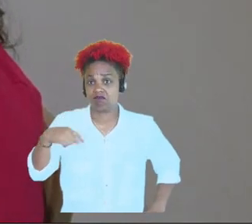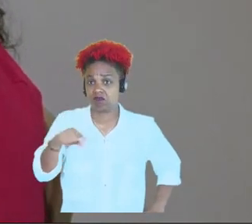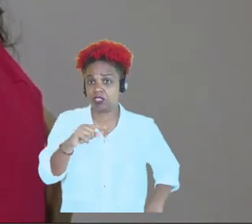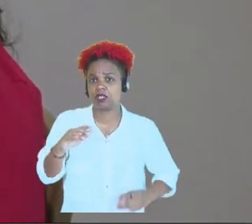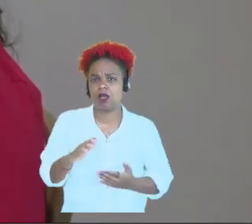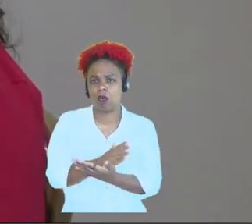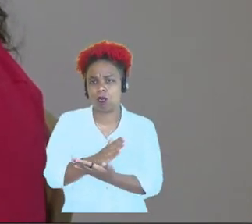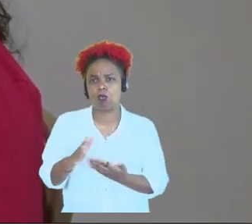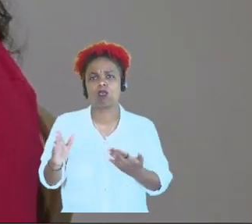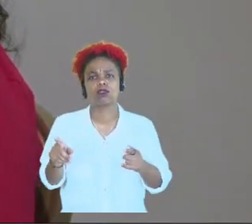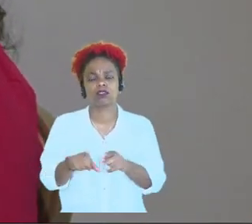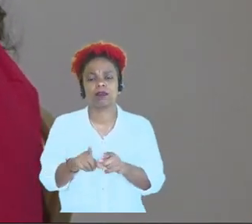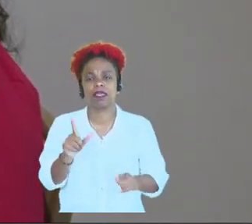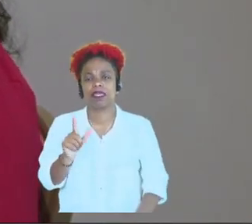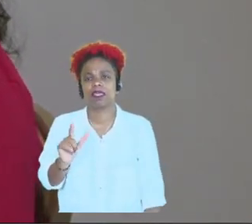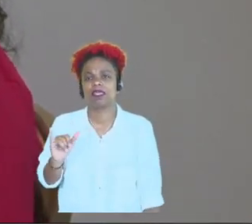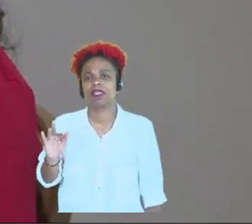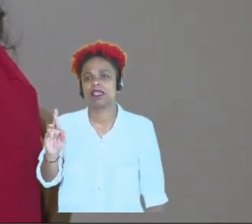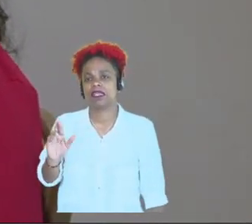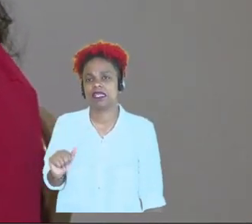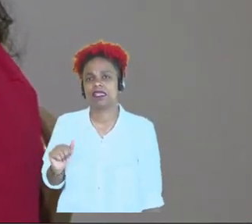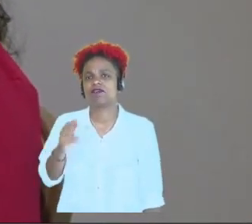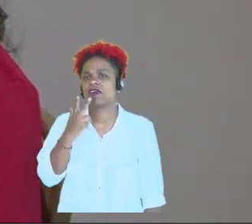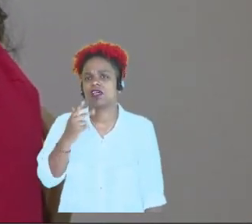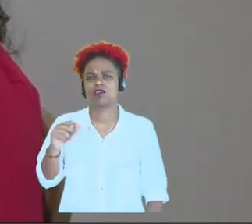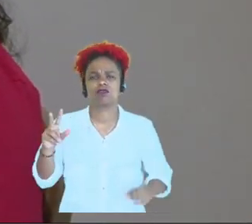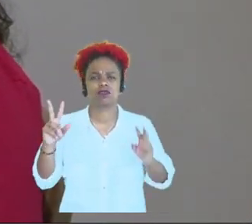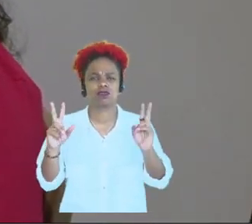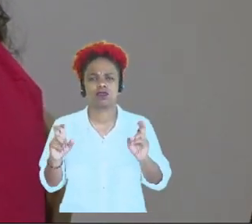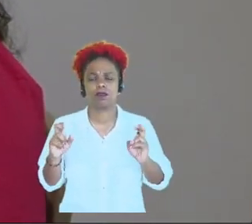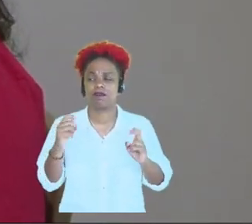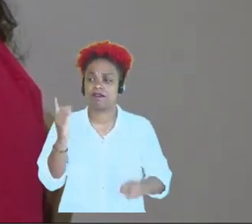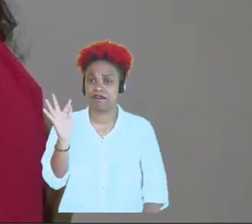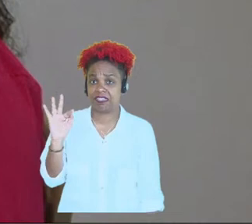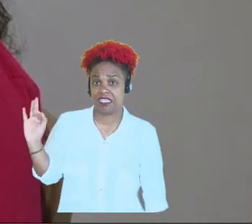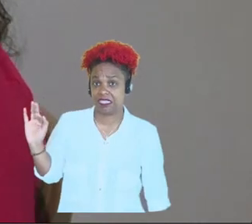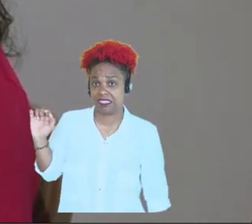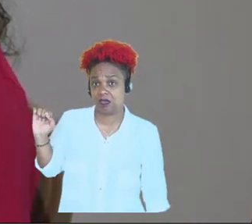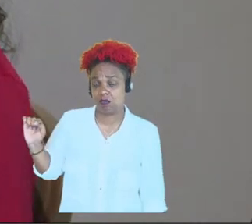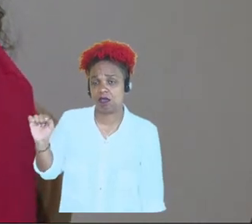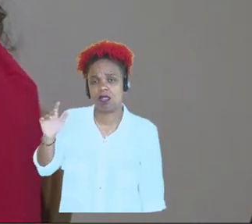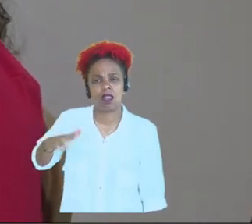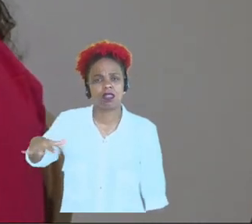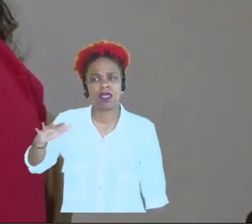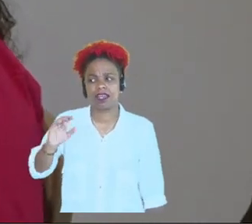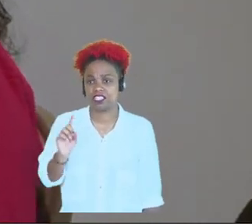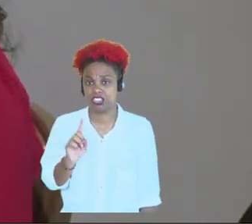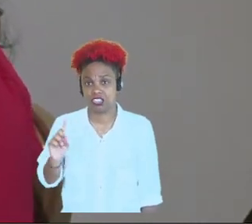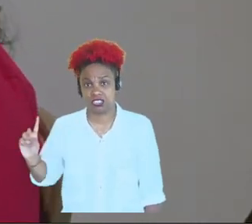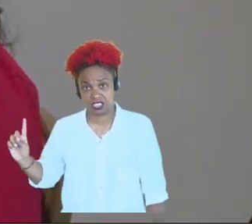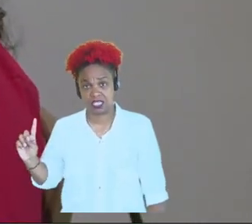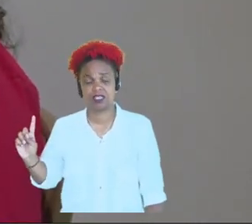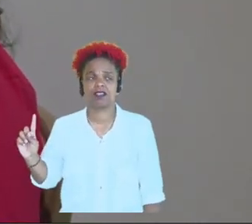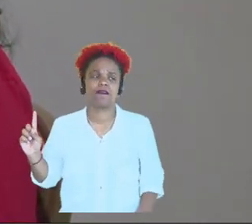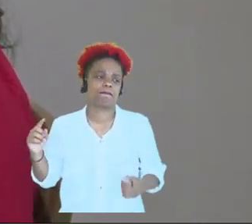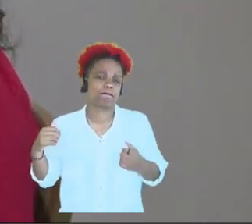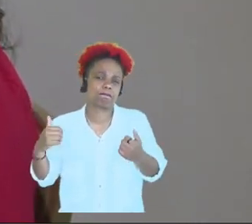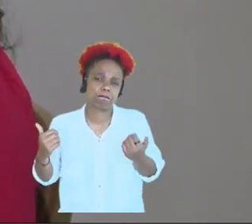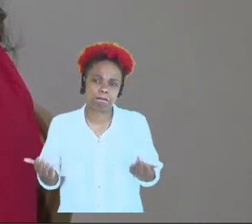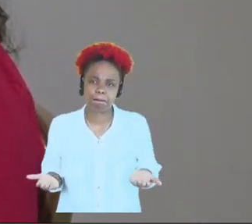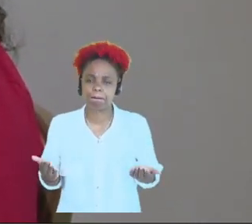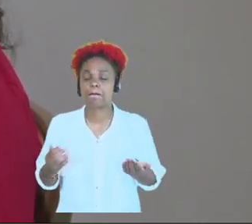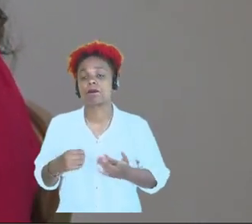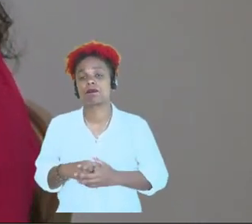alguns movimentos do Lira falando sobre federações no campo da direita, enfim. Né? Acho